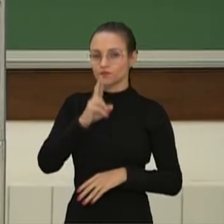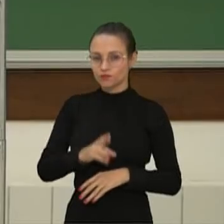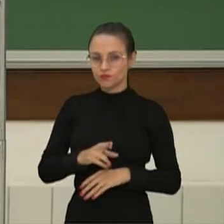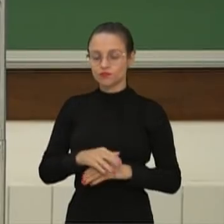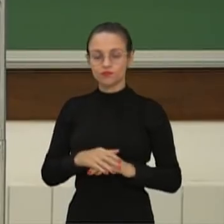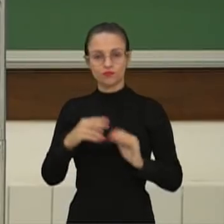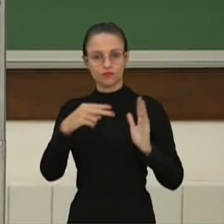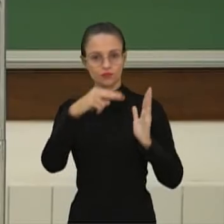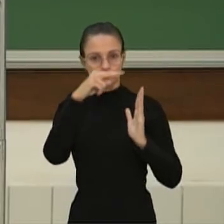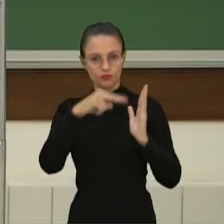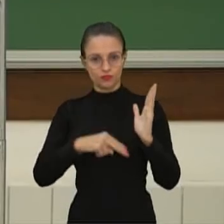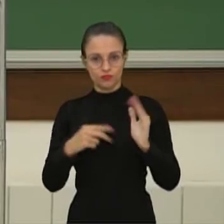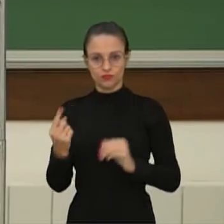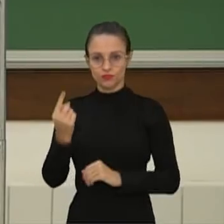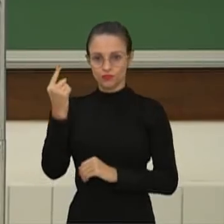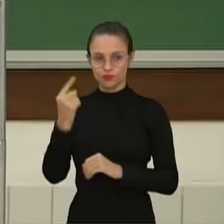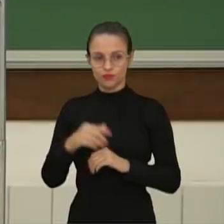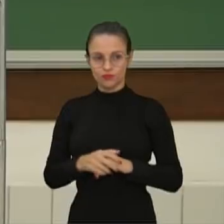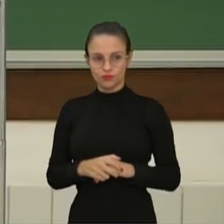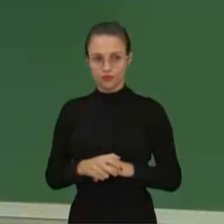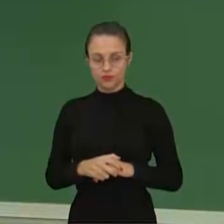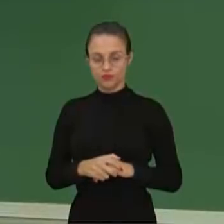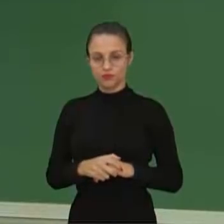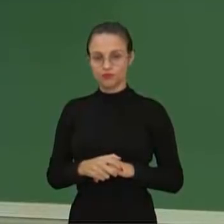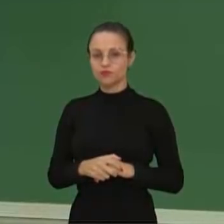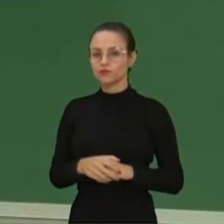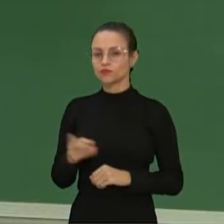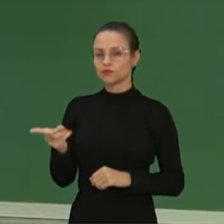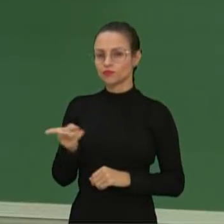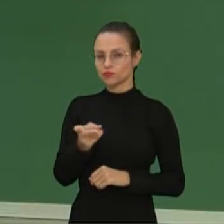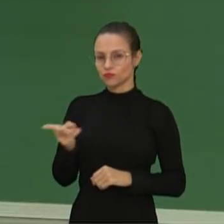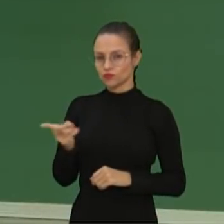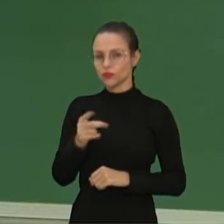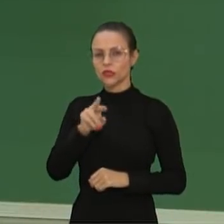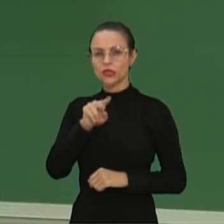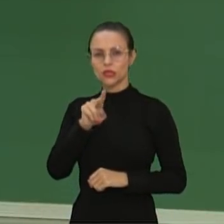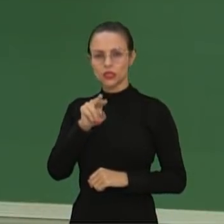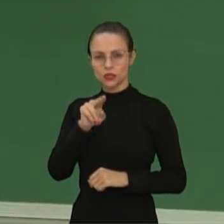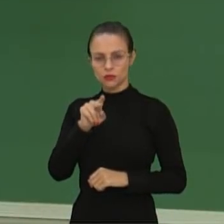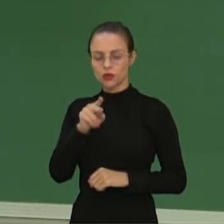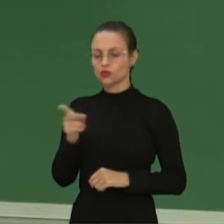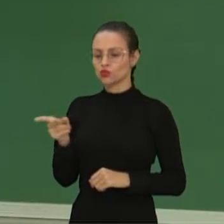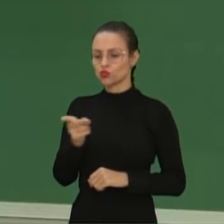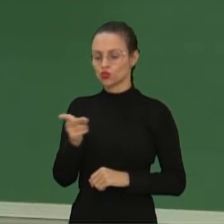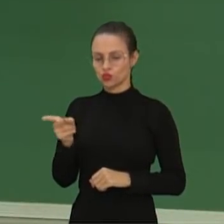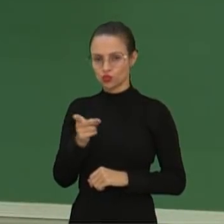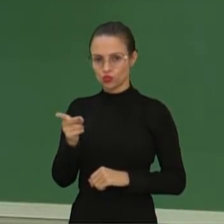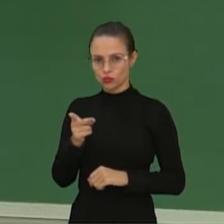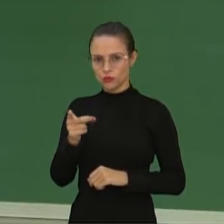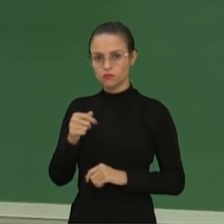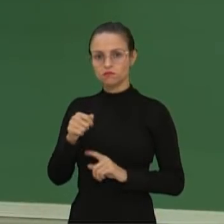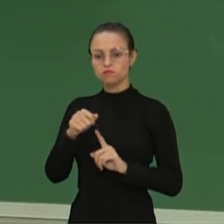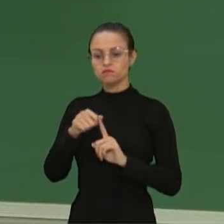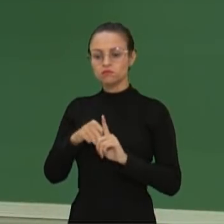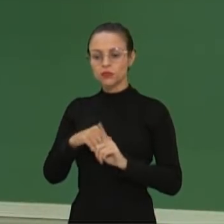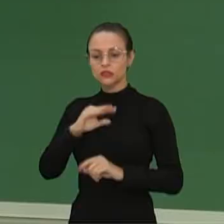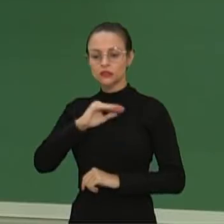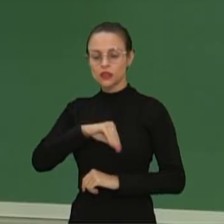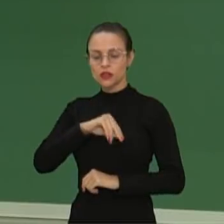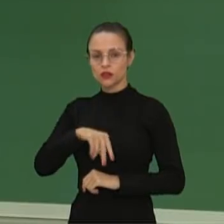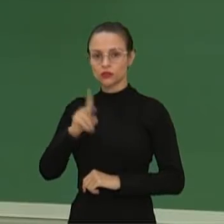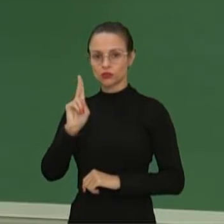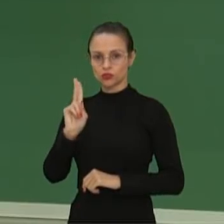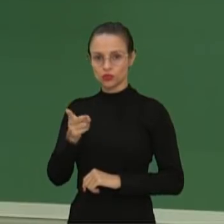a leitura então no exercício 1. 2 irmãos, Caio e Felipe, juntos ganham no final do mês